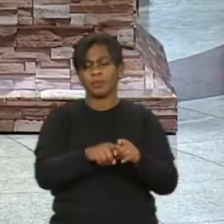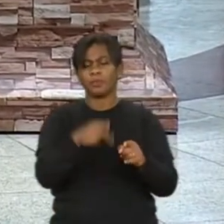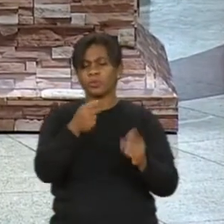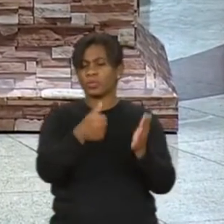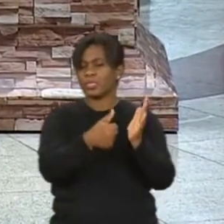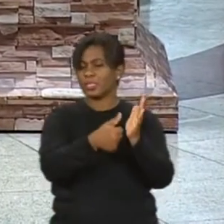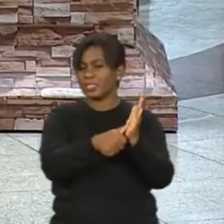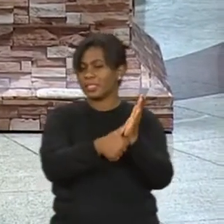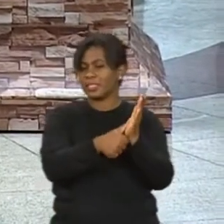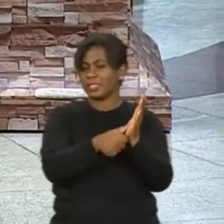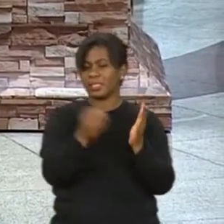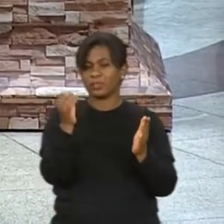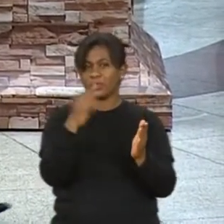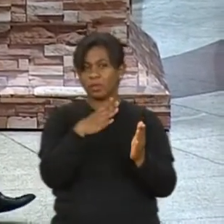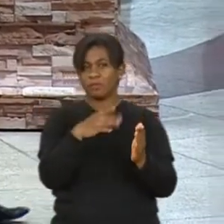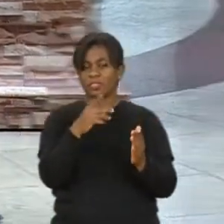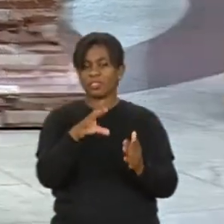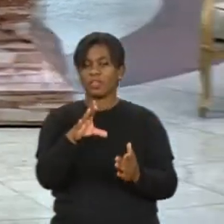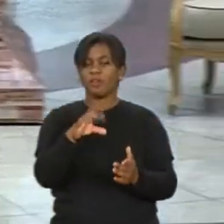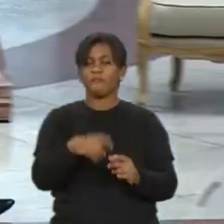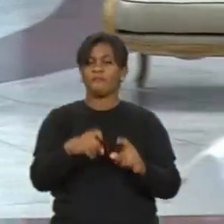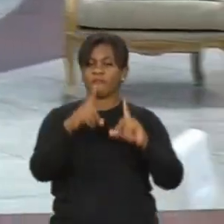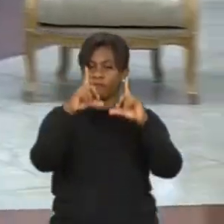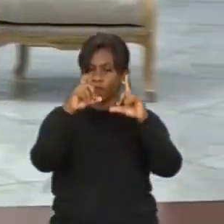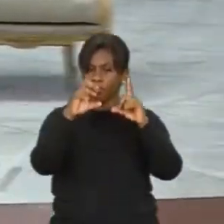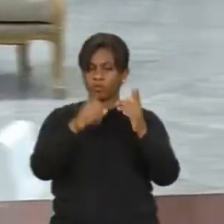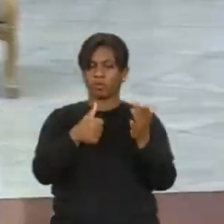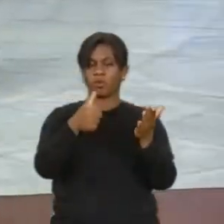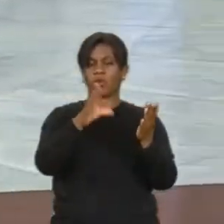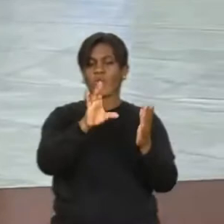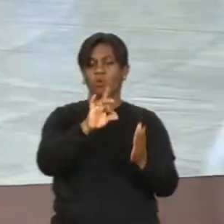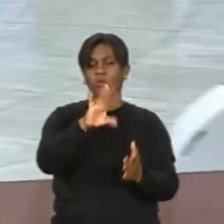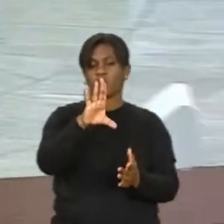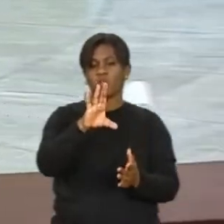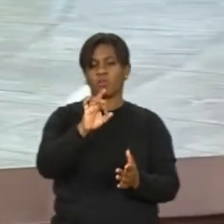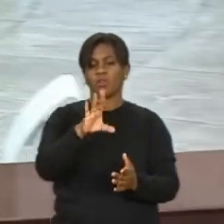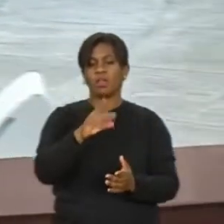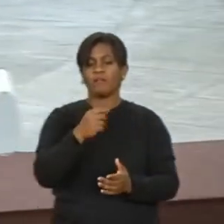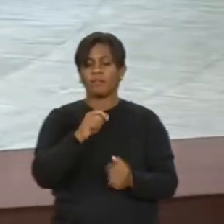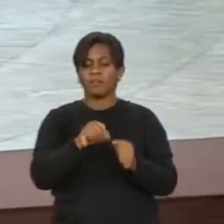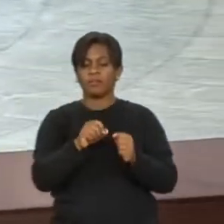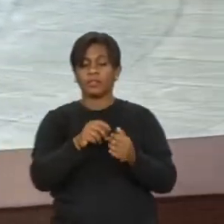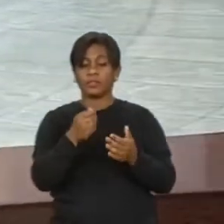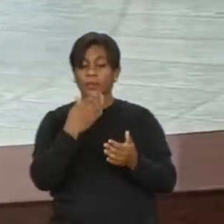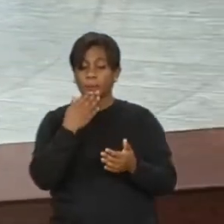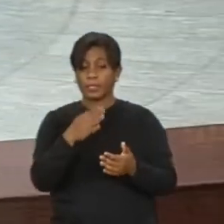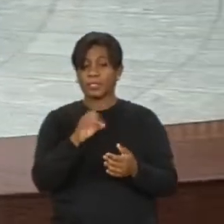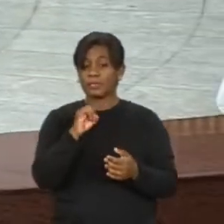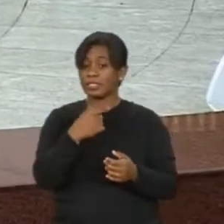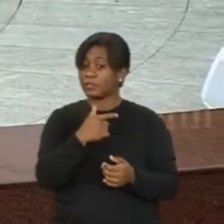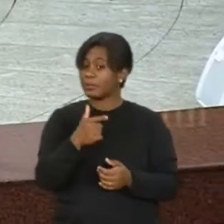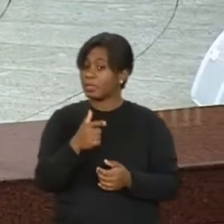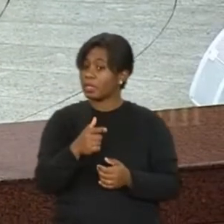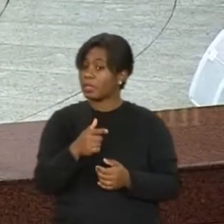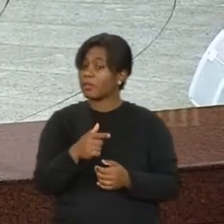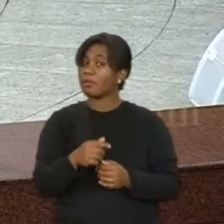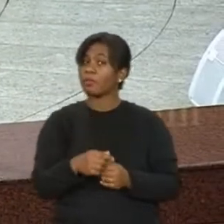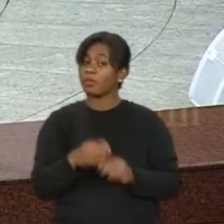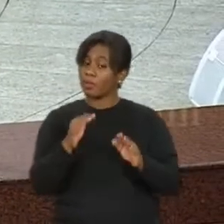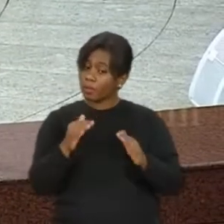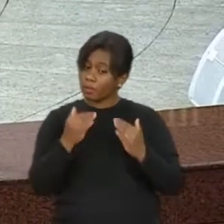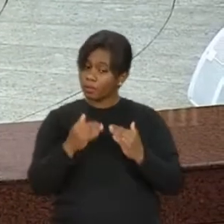identidade, vai colocar a sua foto, vai fazer o seu pedido. Se você não tem, olha bem para mim, por